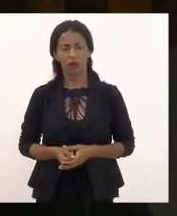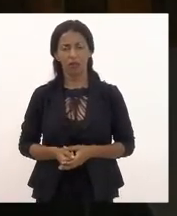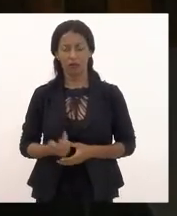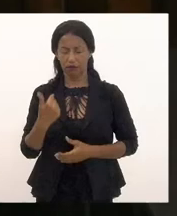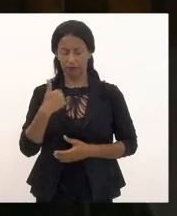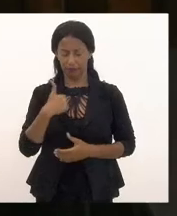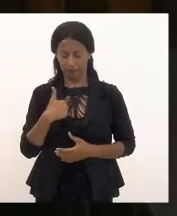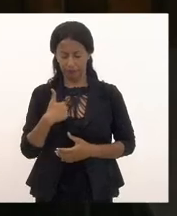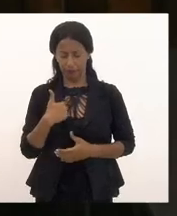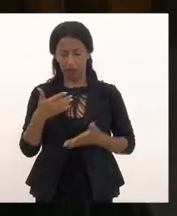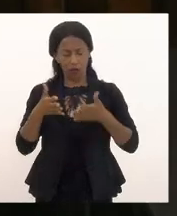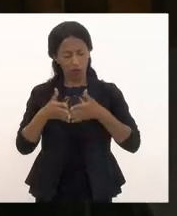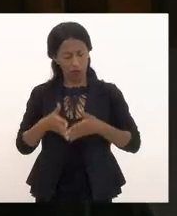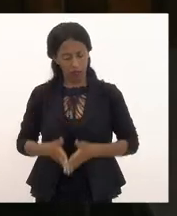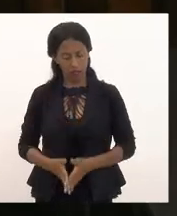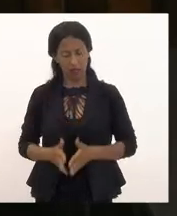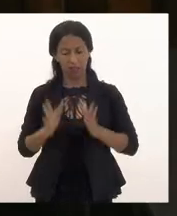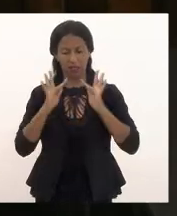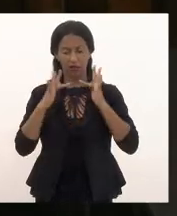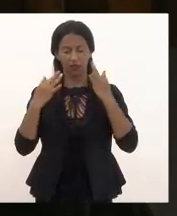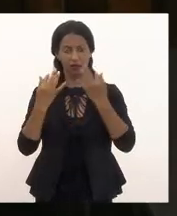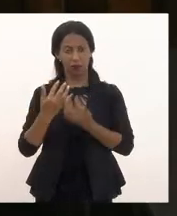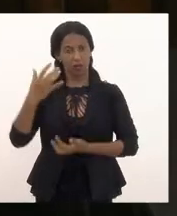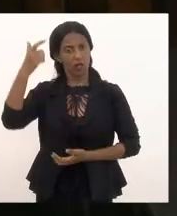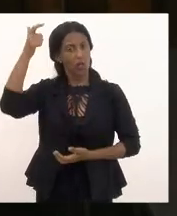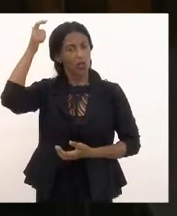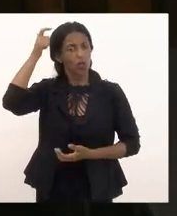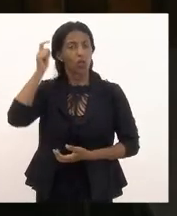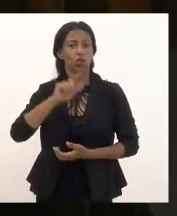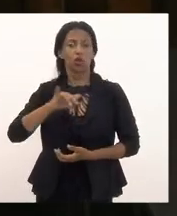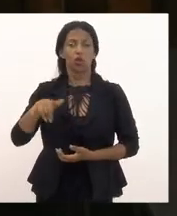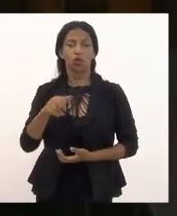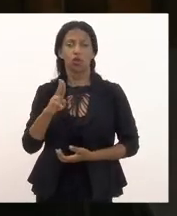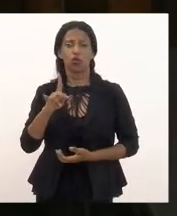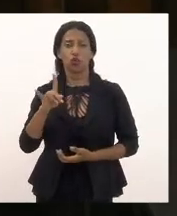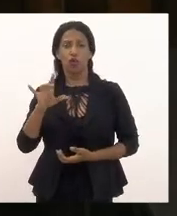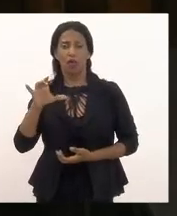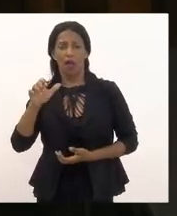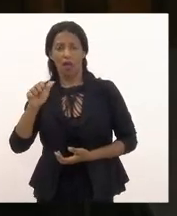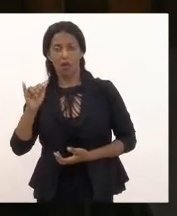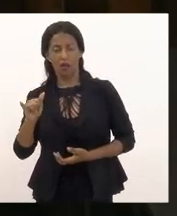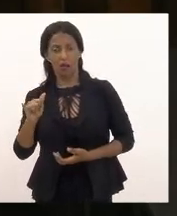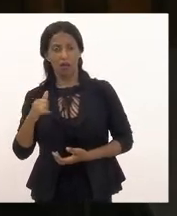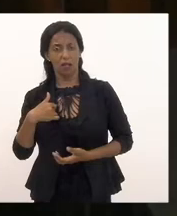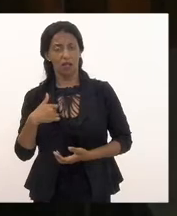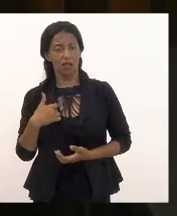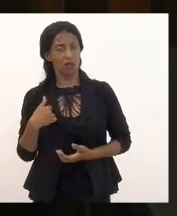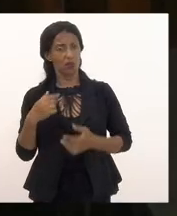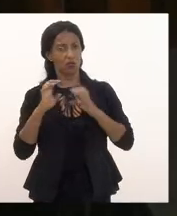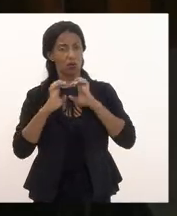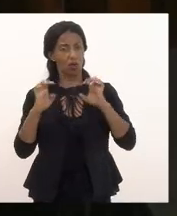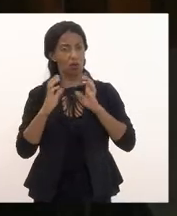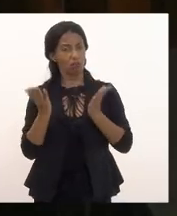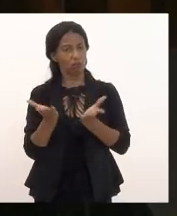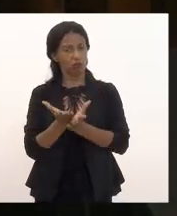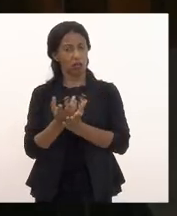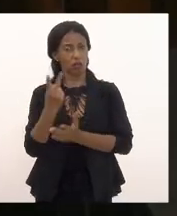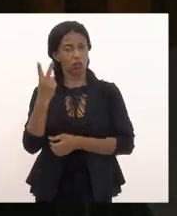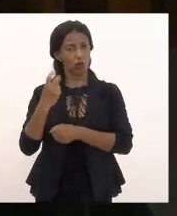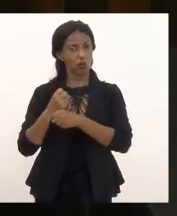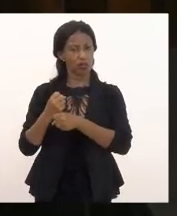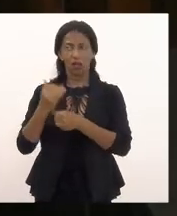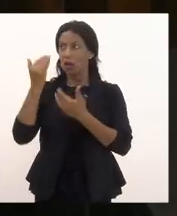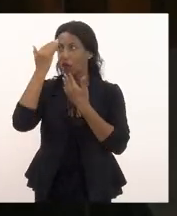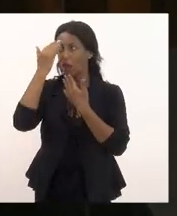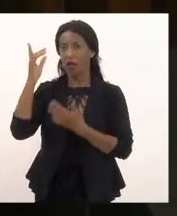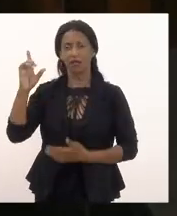Eu nasci numa família judaica, me converti ao evangelho, tem há 2 anos, graças a Deus, e posso